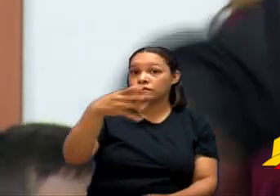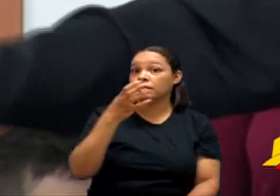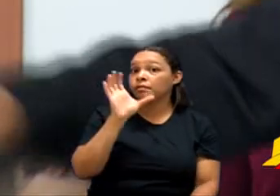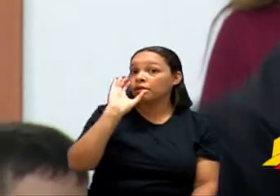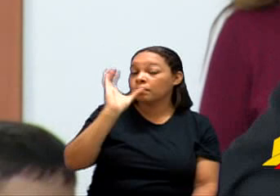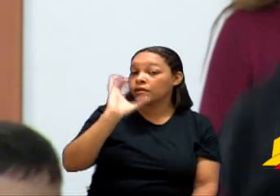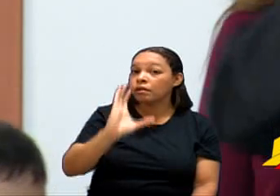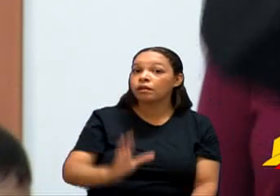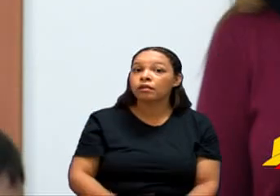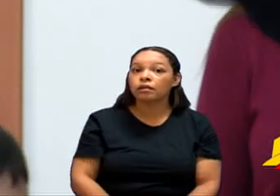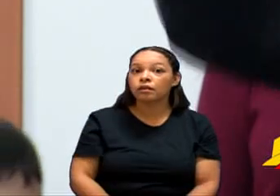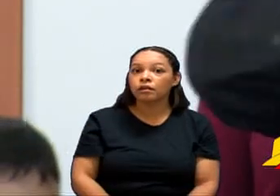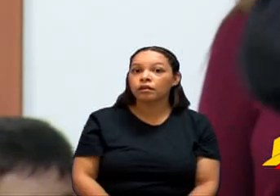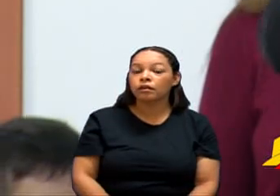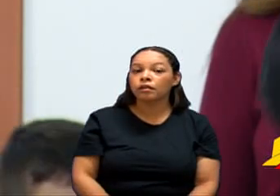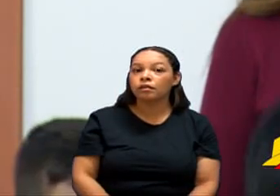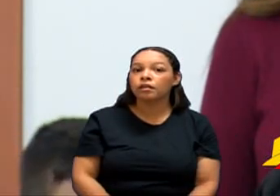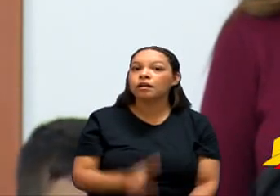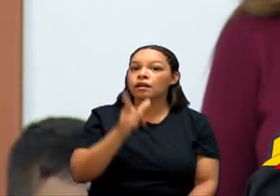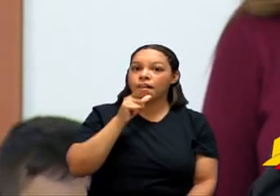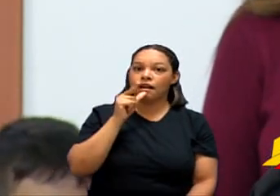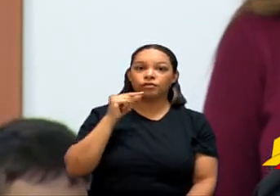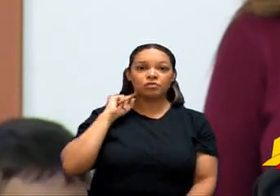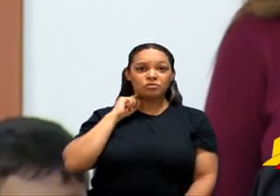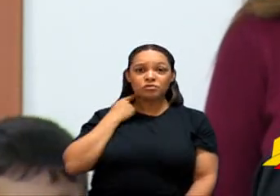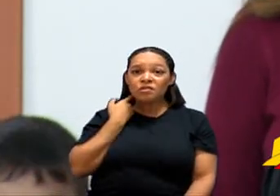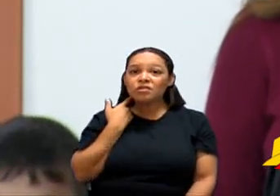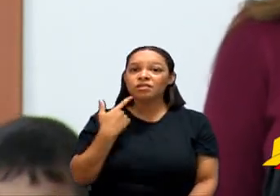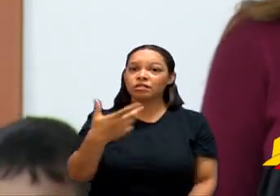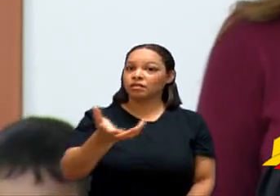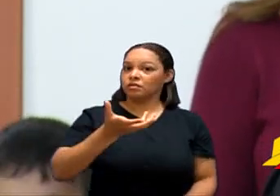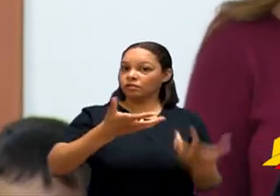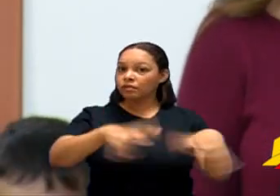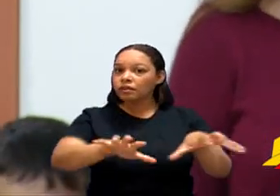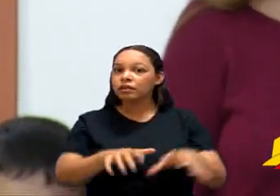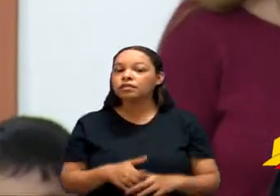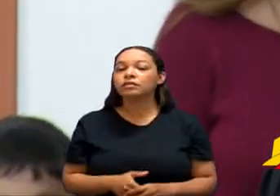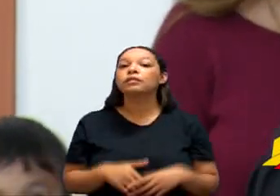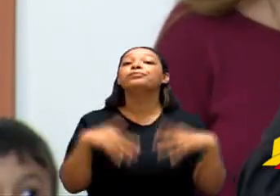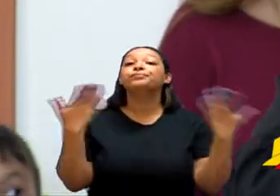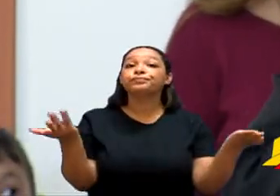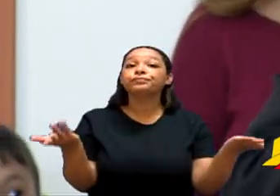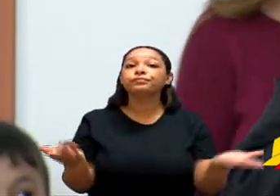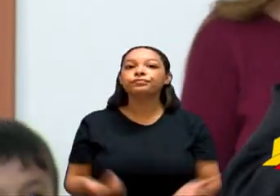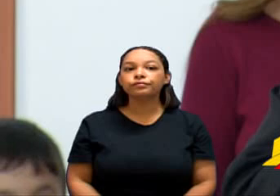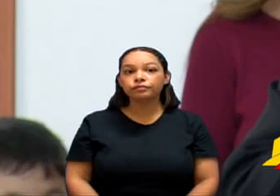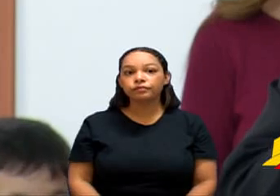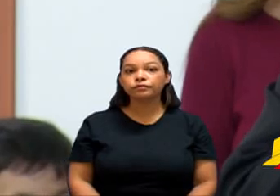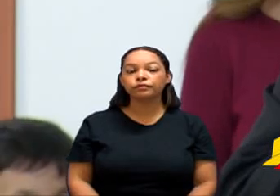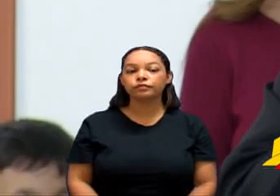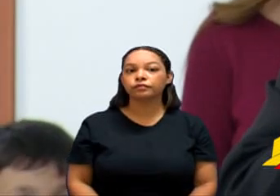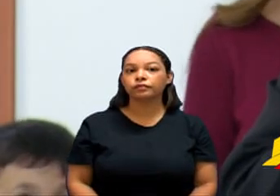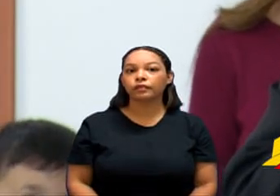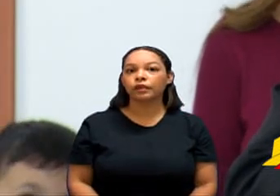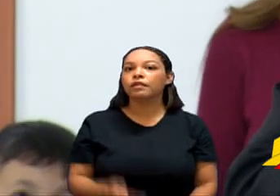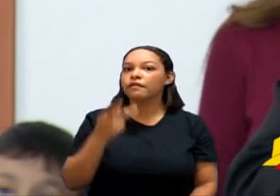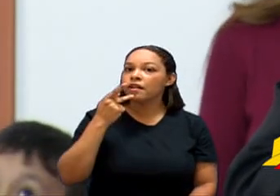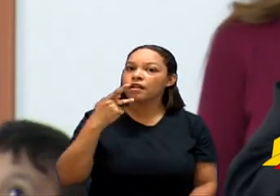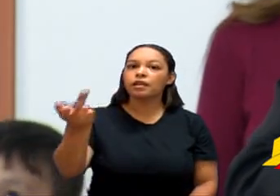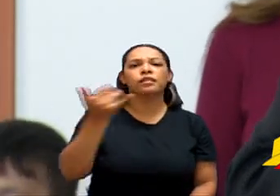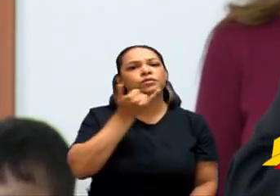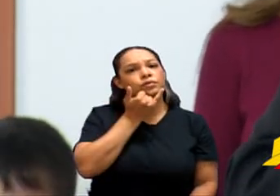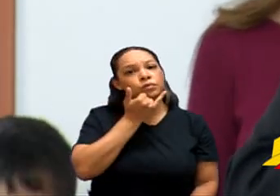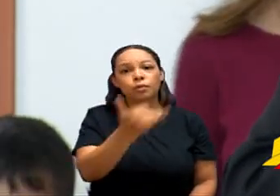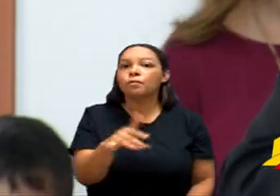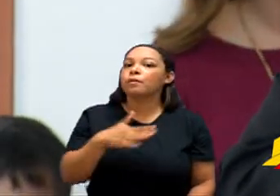louco? Tá potável para os outros, mas para ele não quis tomar. Então é isso. É isso que eu queria falar. João, você falou, eu falei. Peço perdão. Eu quero que o